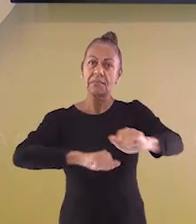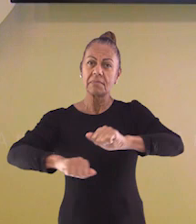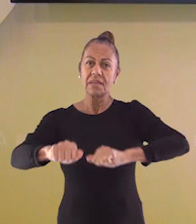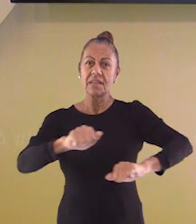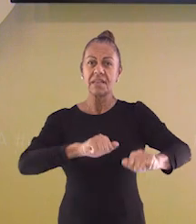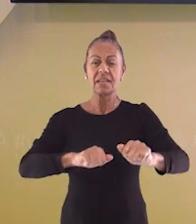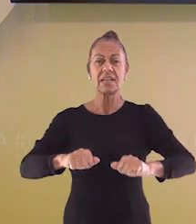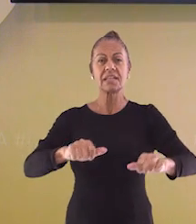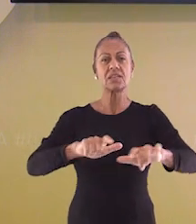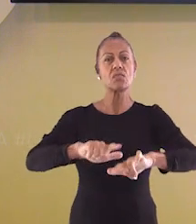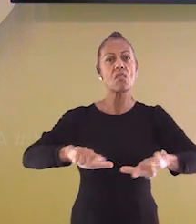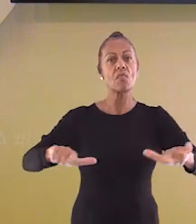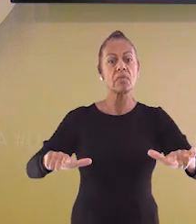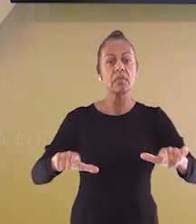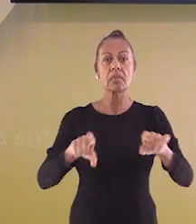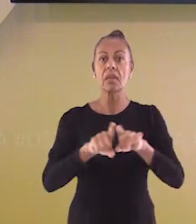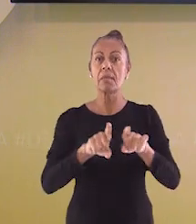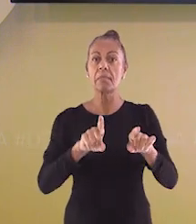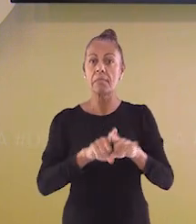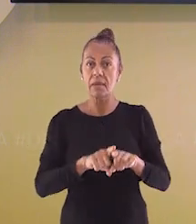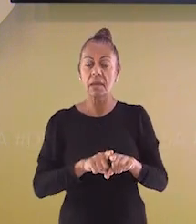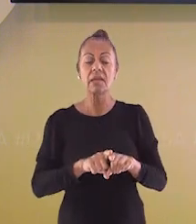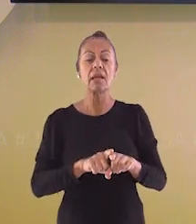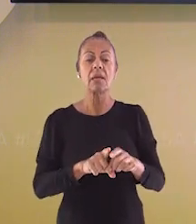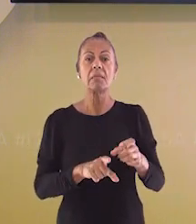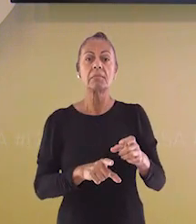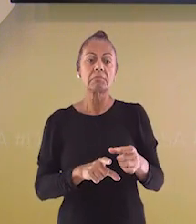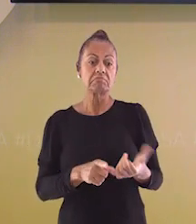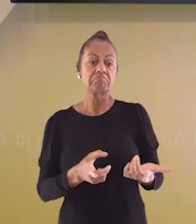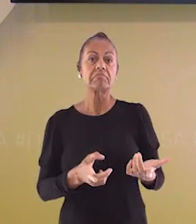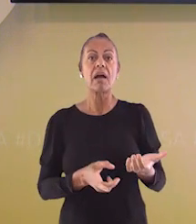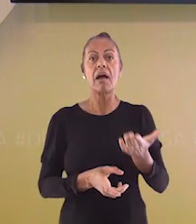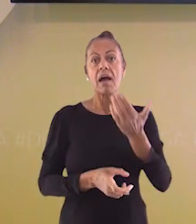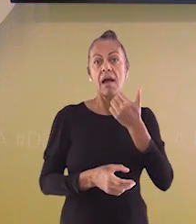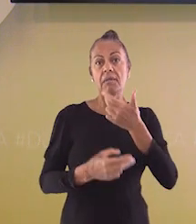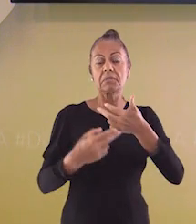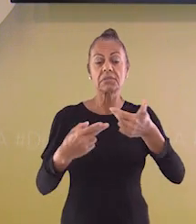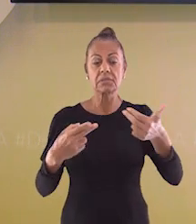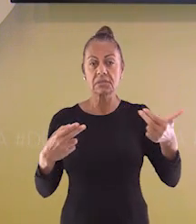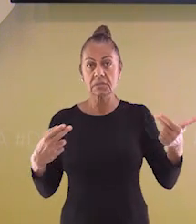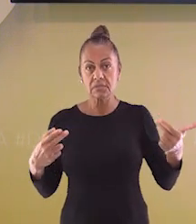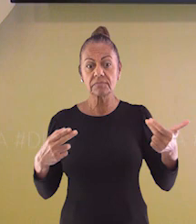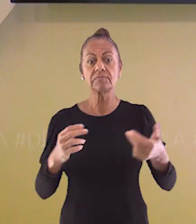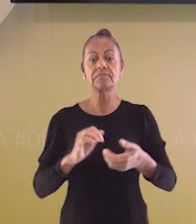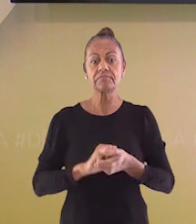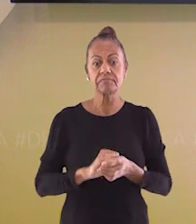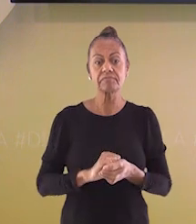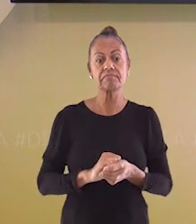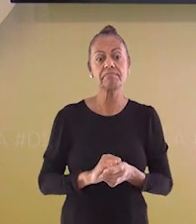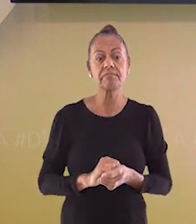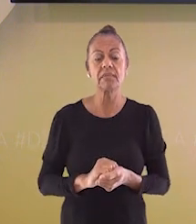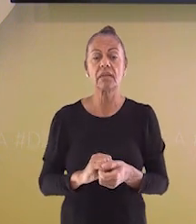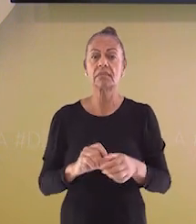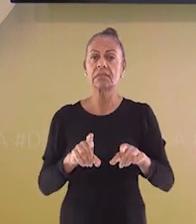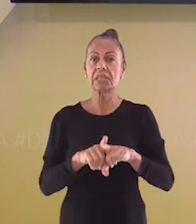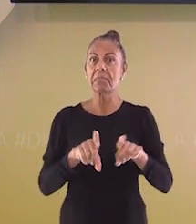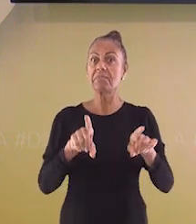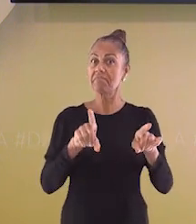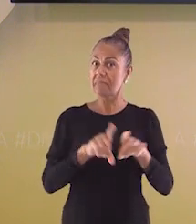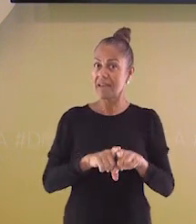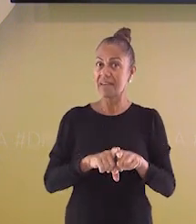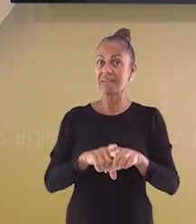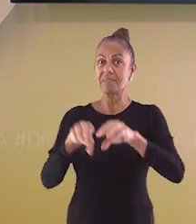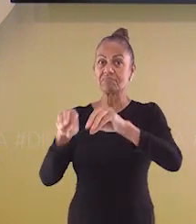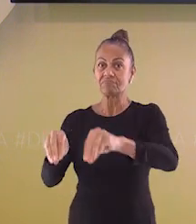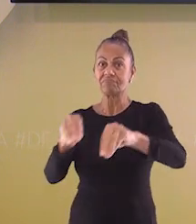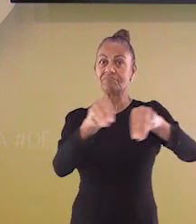adquirir alimento, porque ela é fonte do pescado. Também serve para deslocar. A gente pode se deslocar de várias regiões usando um barco, né? Ou